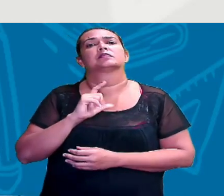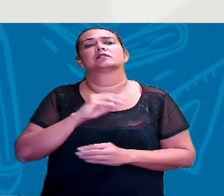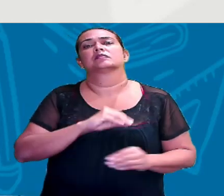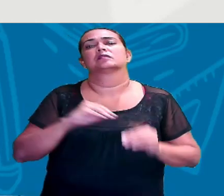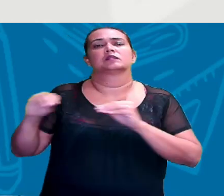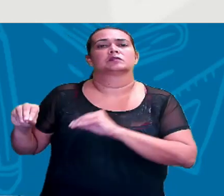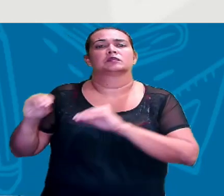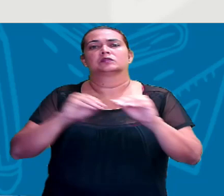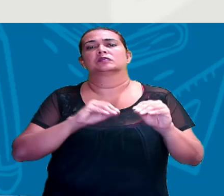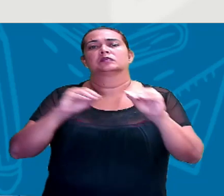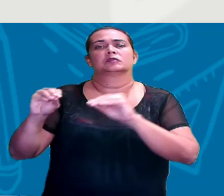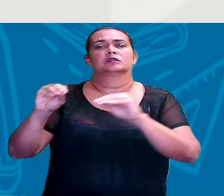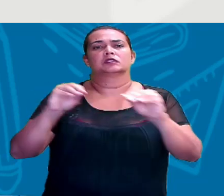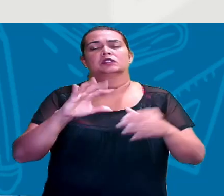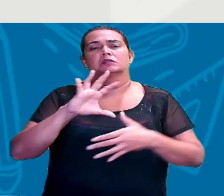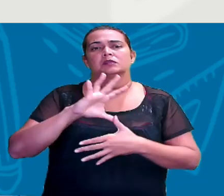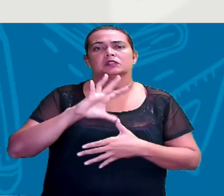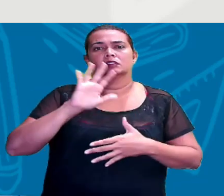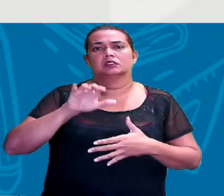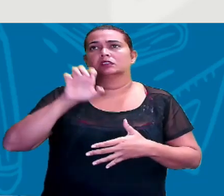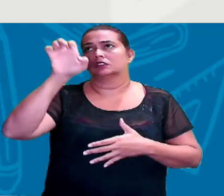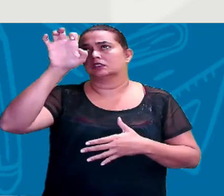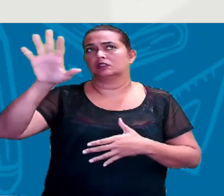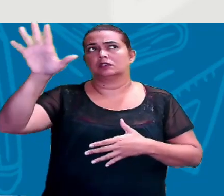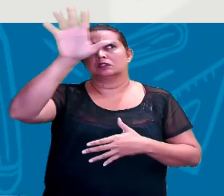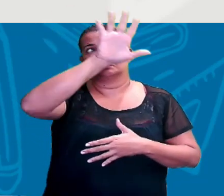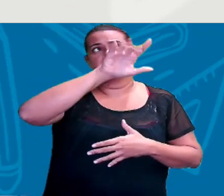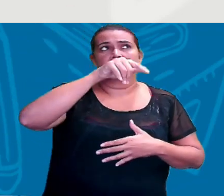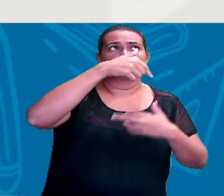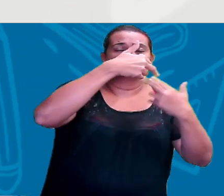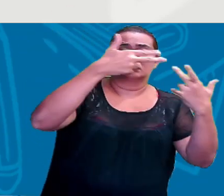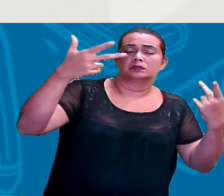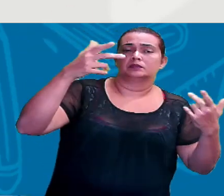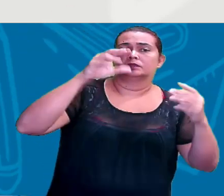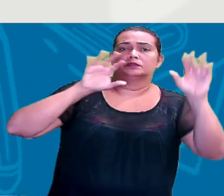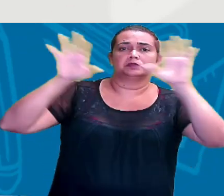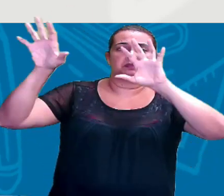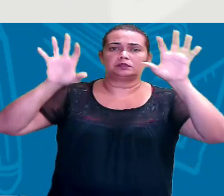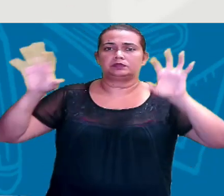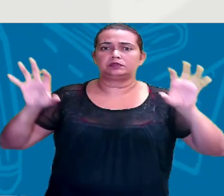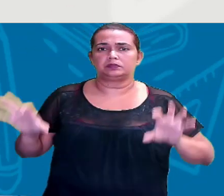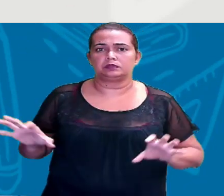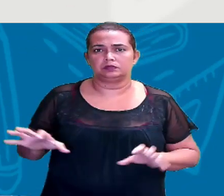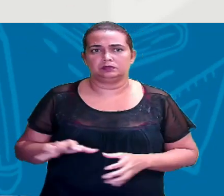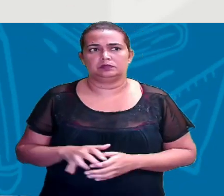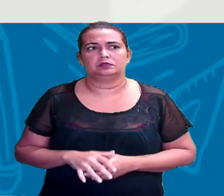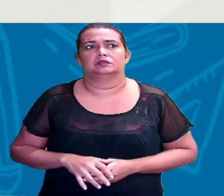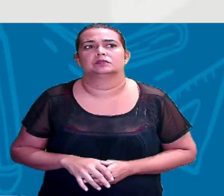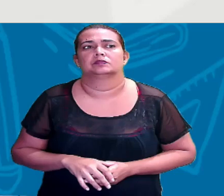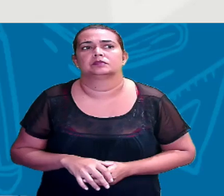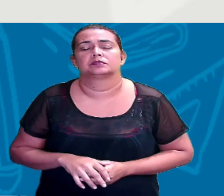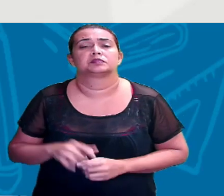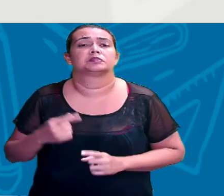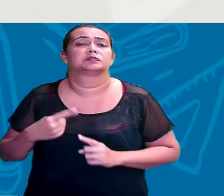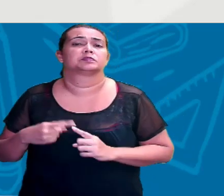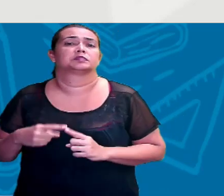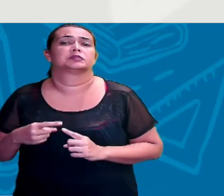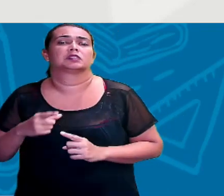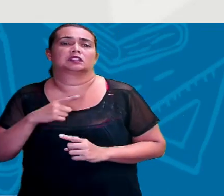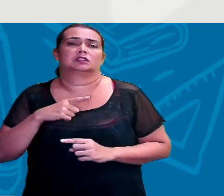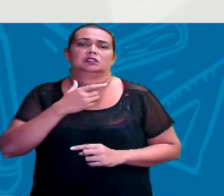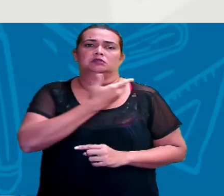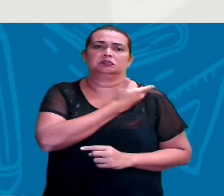imigração, né, da América Latina, de muitos países que são sofrem um fator de repulsão por conta